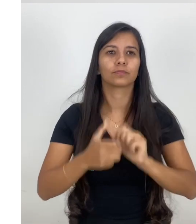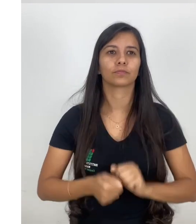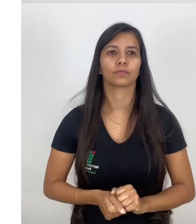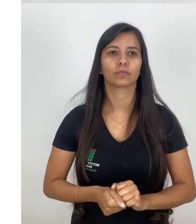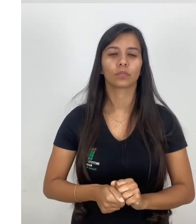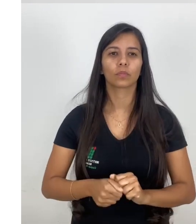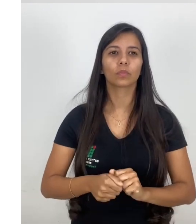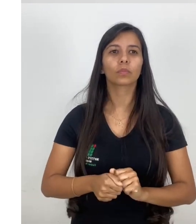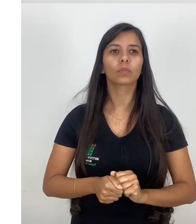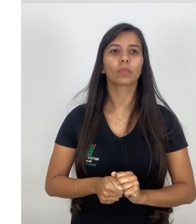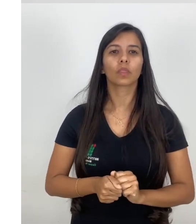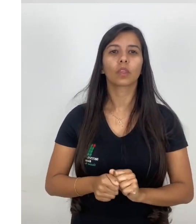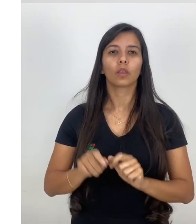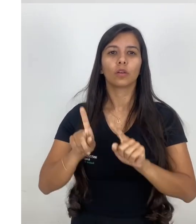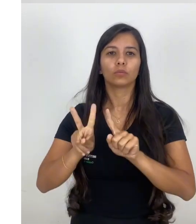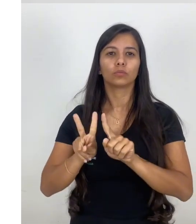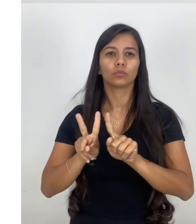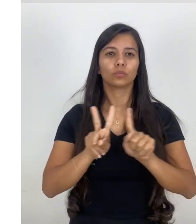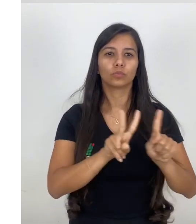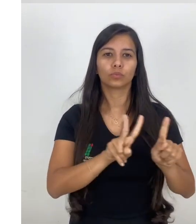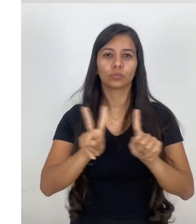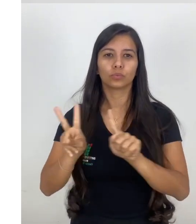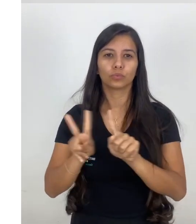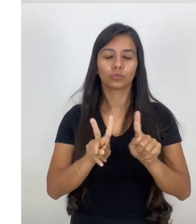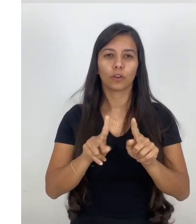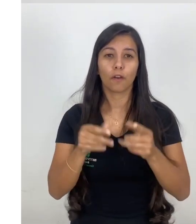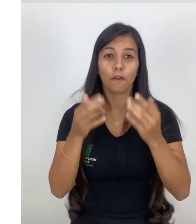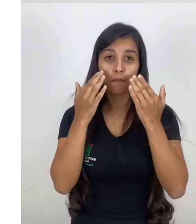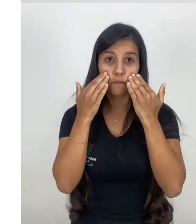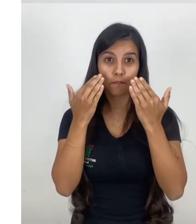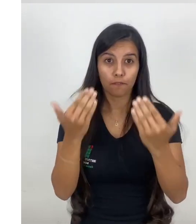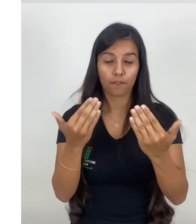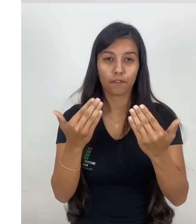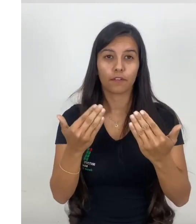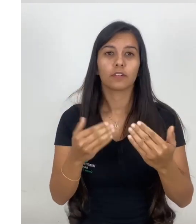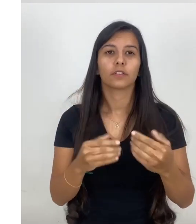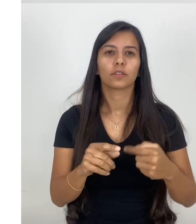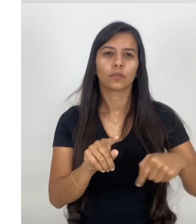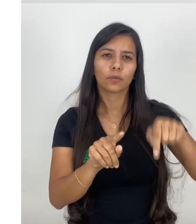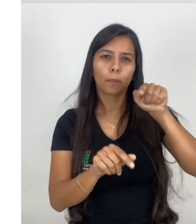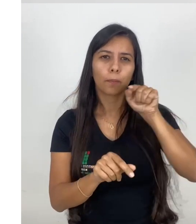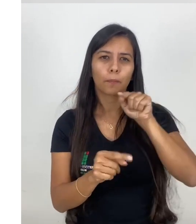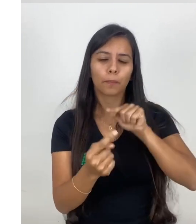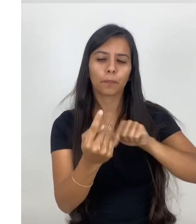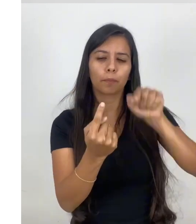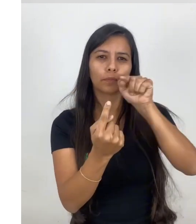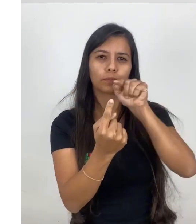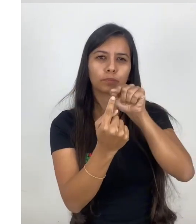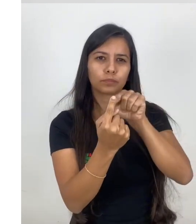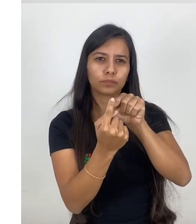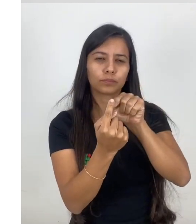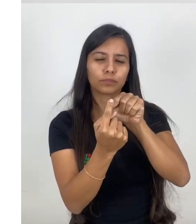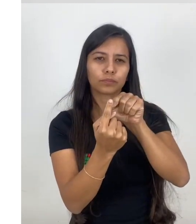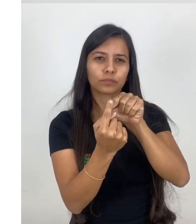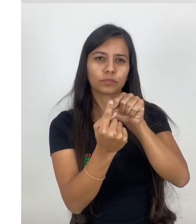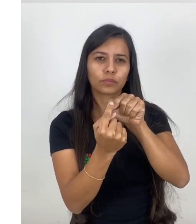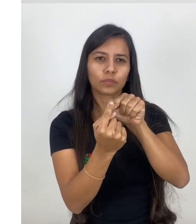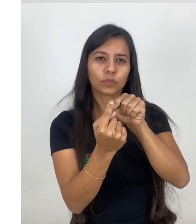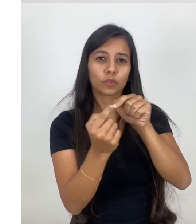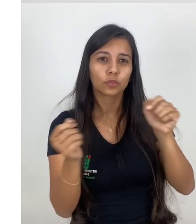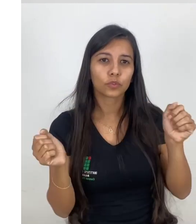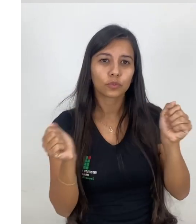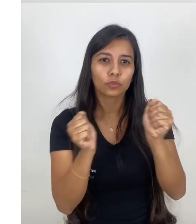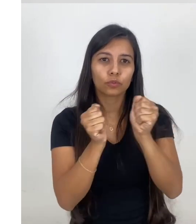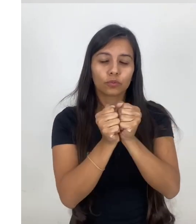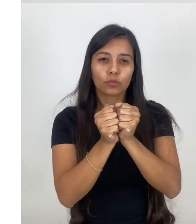no diplóteno, o quiasma ele se torna bem visível, e o ponto de sinapse, que é apenas